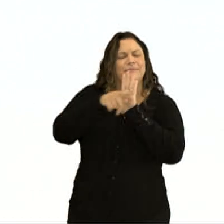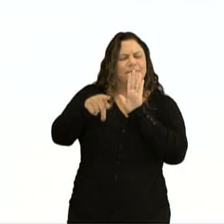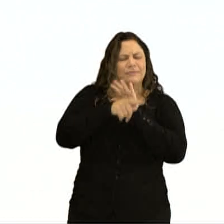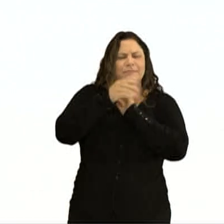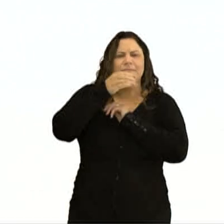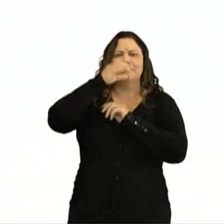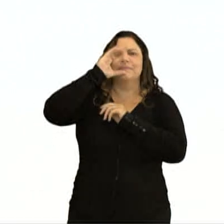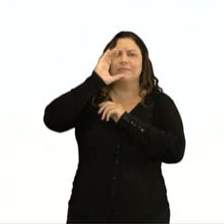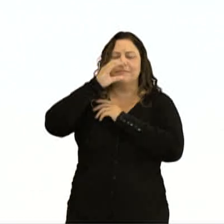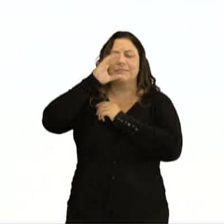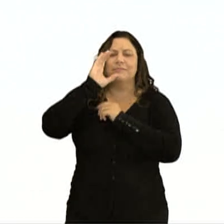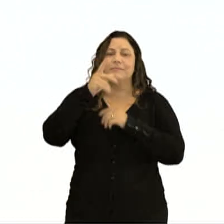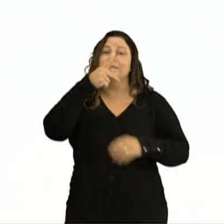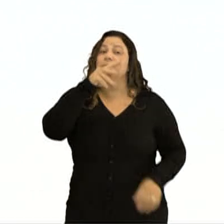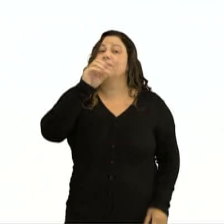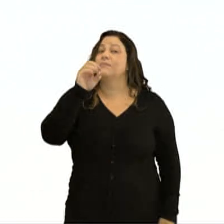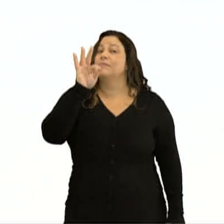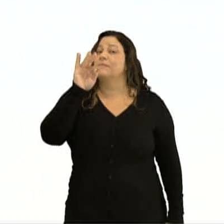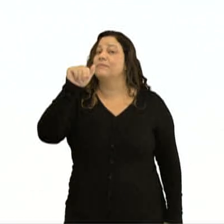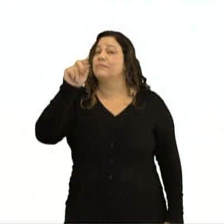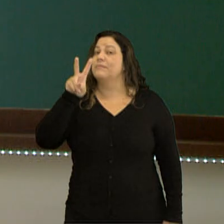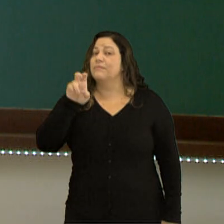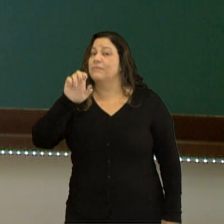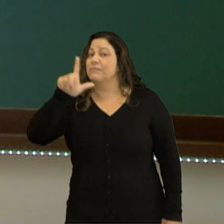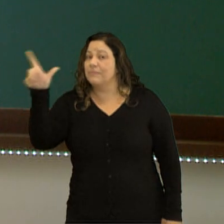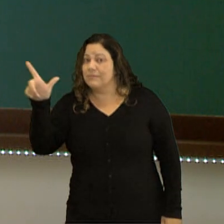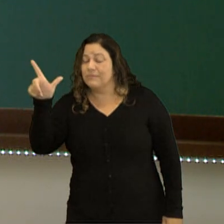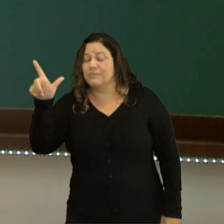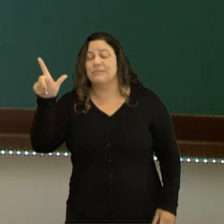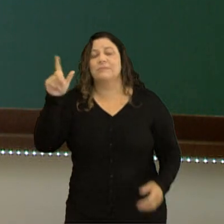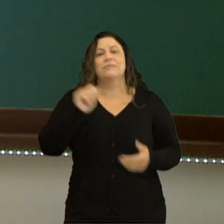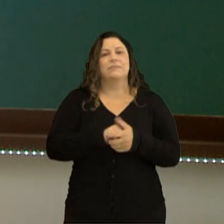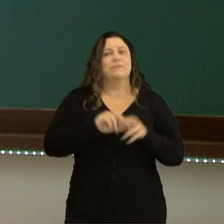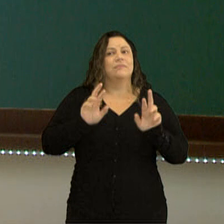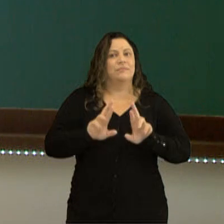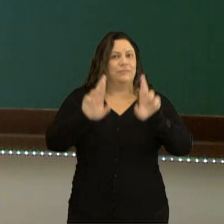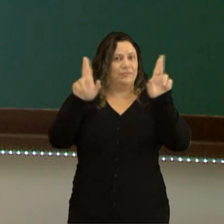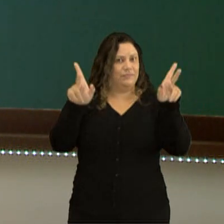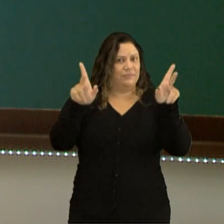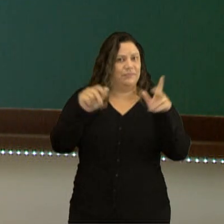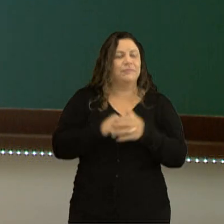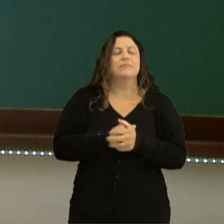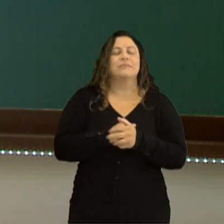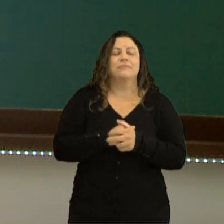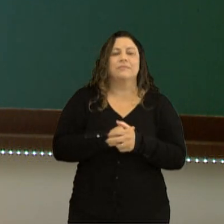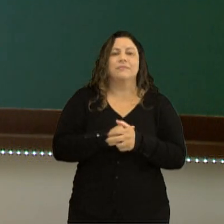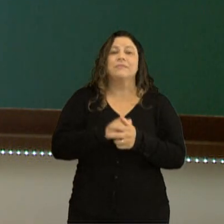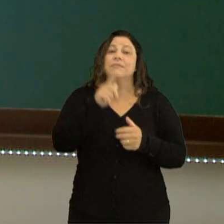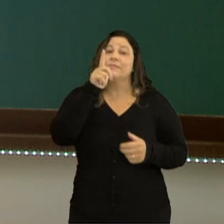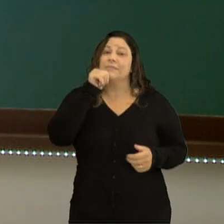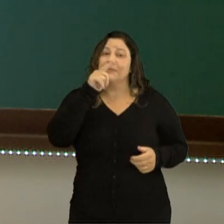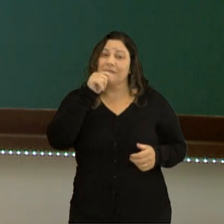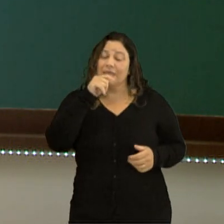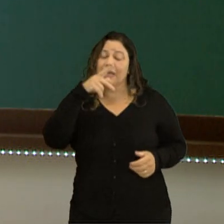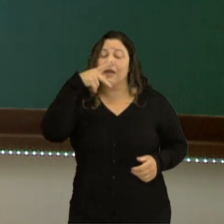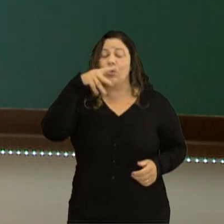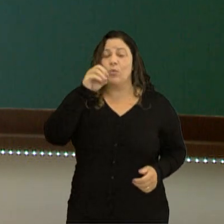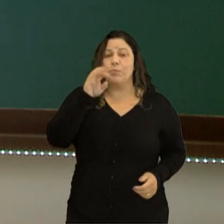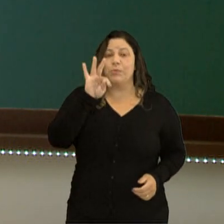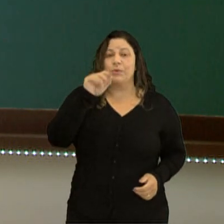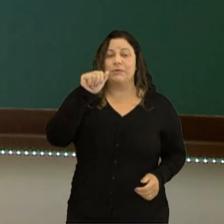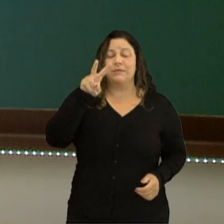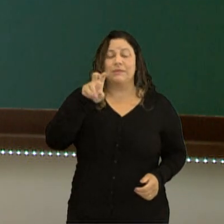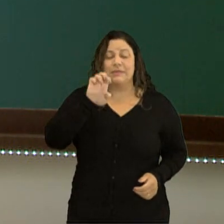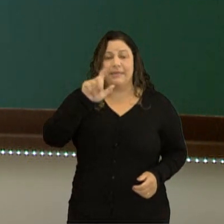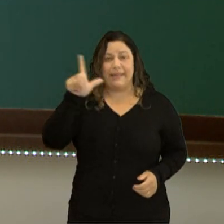beber, Lembrando que água potável não quer dizer que é água pura. Há uma diferença, viu, gente? A água potável é uma água que ela está ali